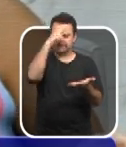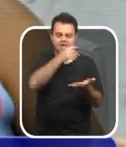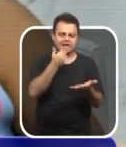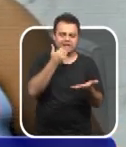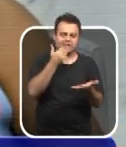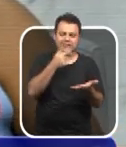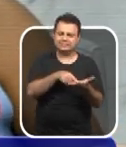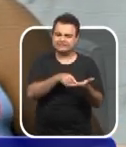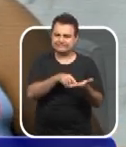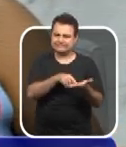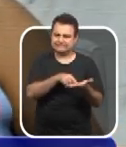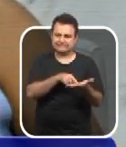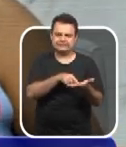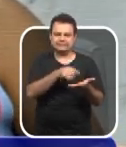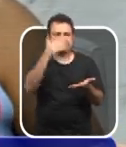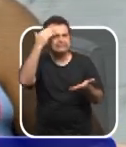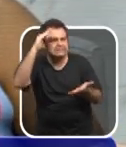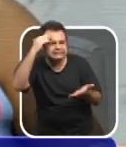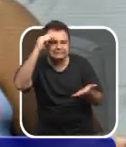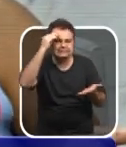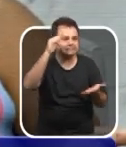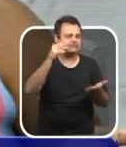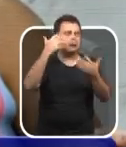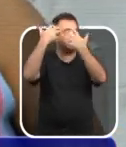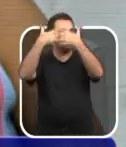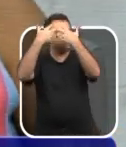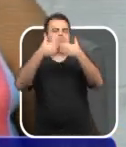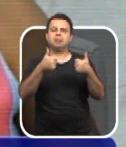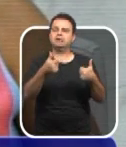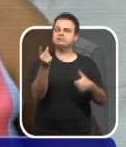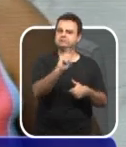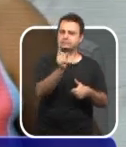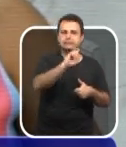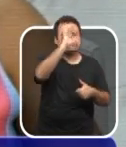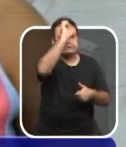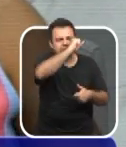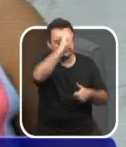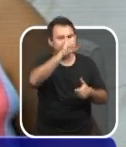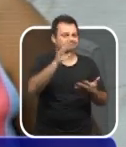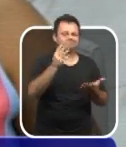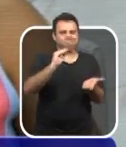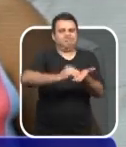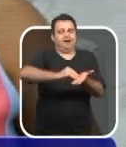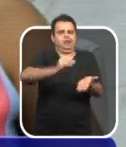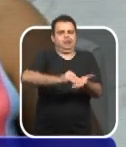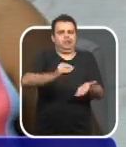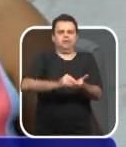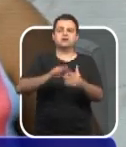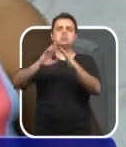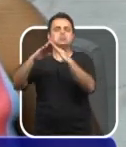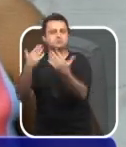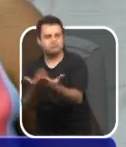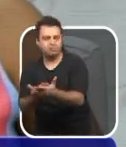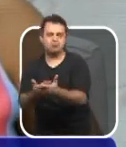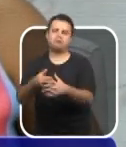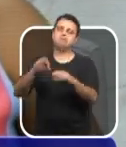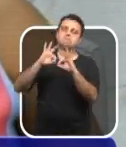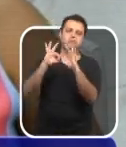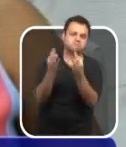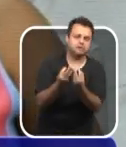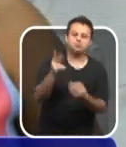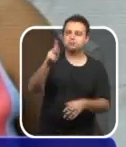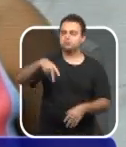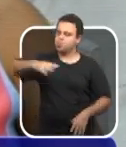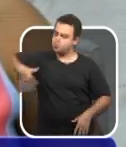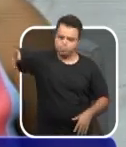com dificuldade de entender, de aprender, porque vai ter que ser um empenho total, tanto da escola como da família,